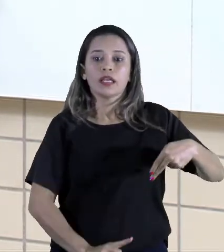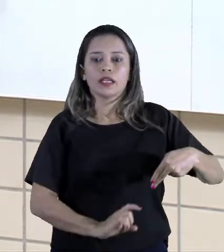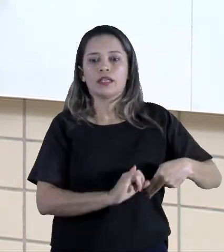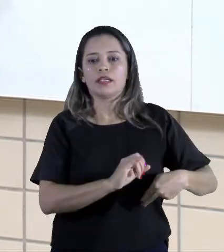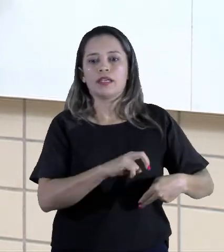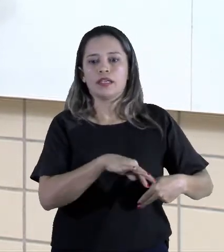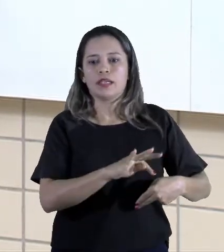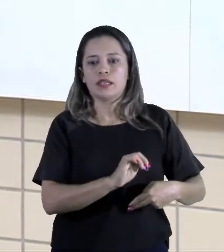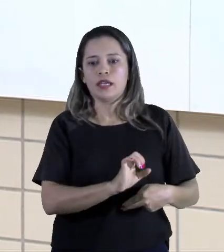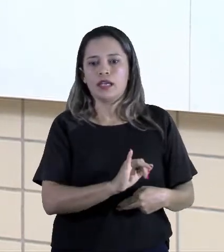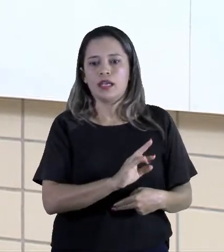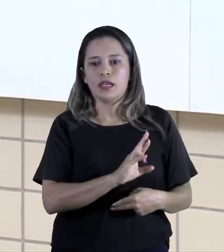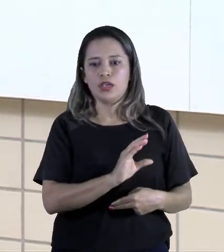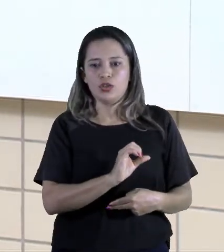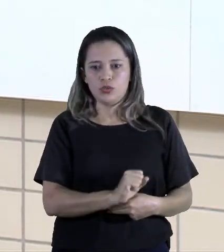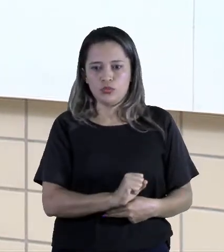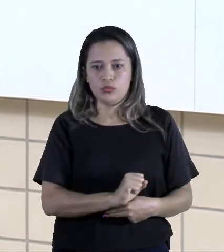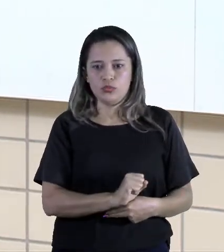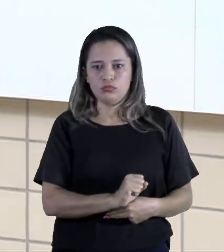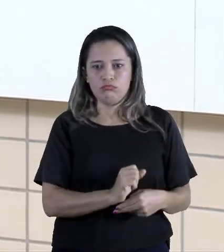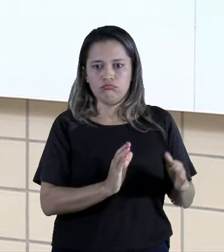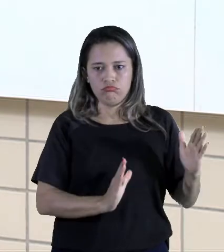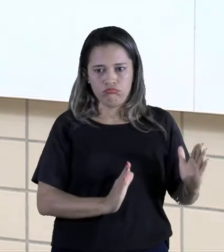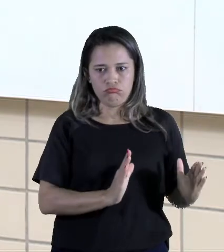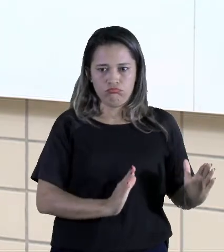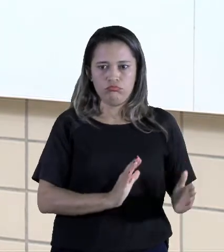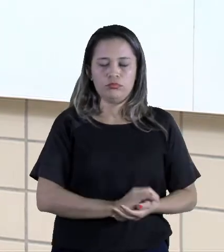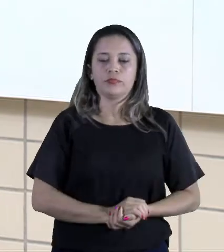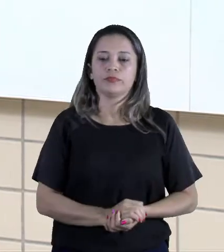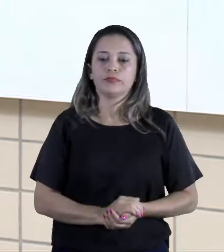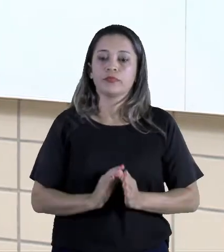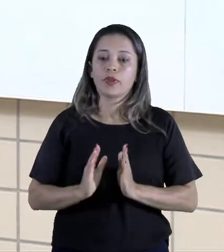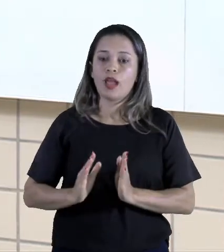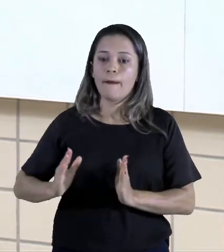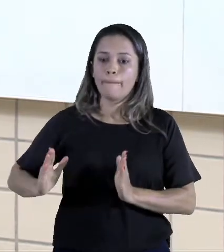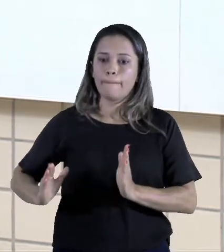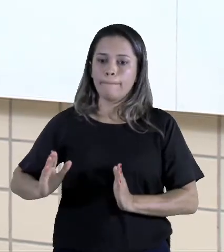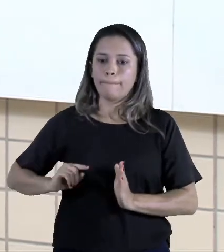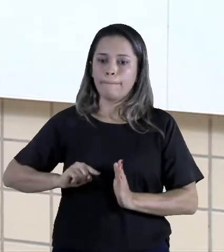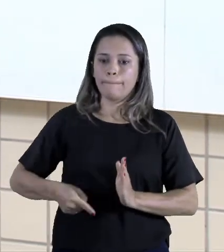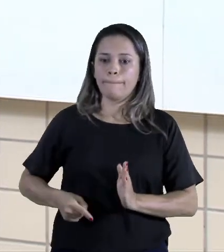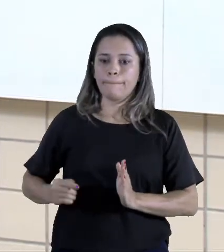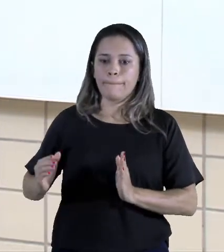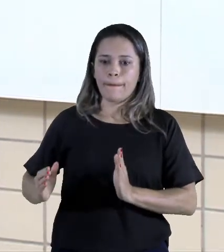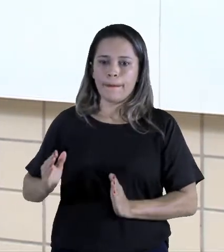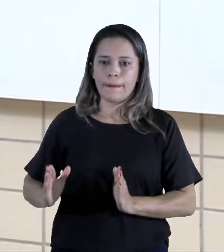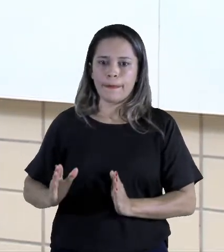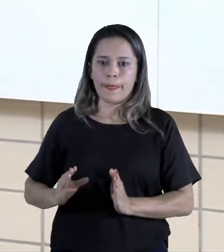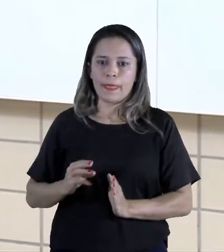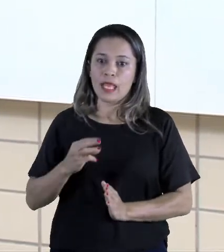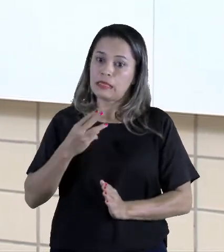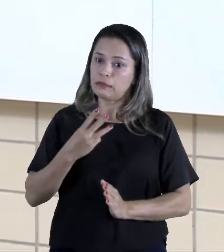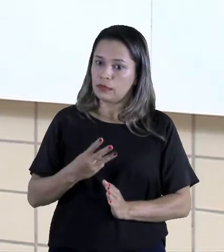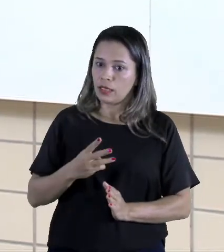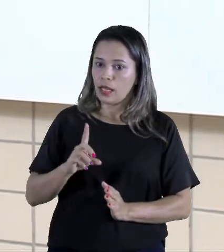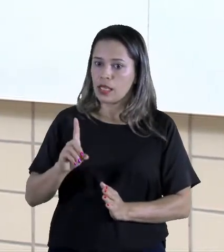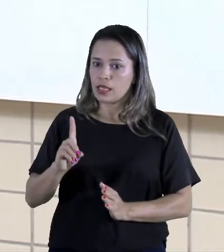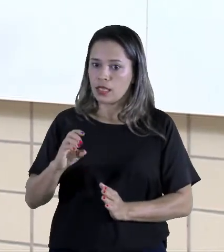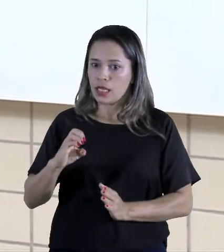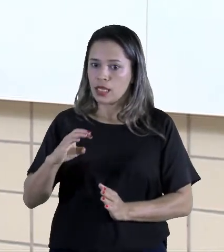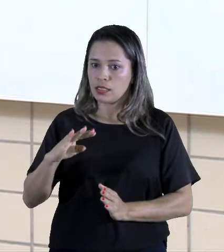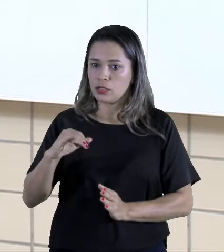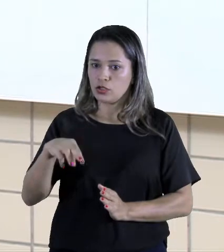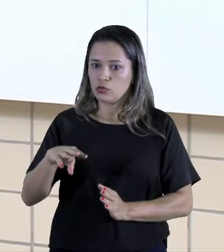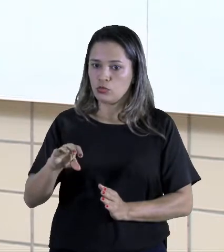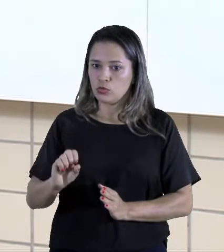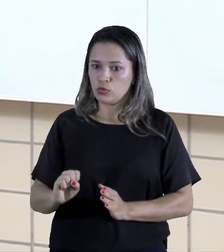inteiros. Parte inteira. E a parte decimal? Você tem 3 décimos e 4 centésimos. Você